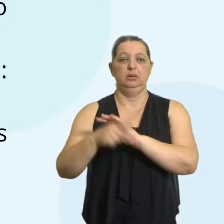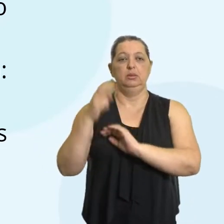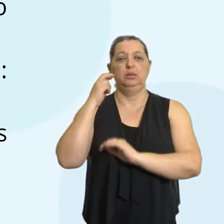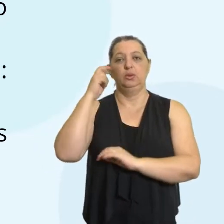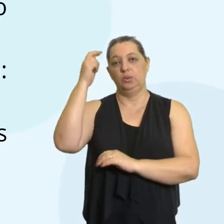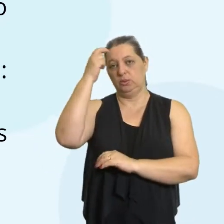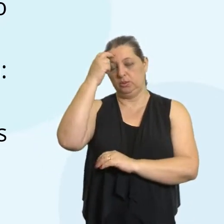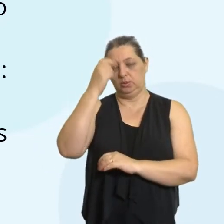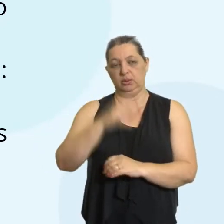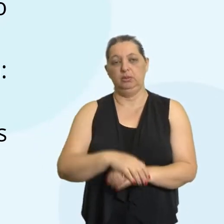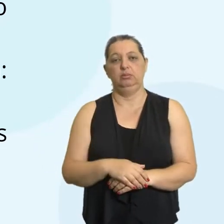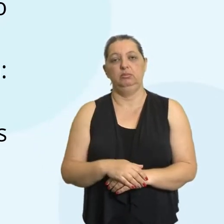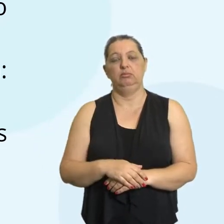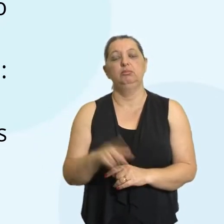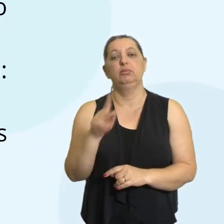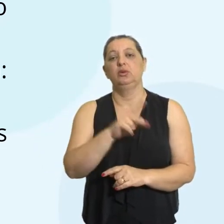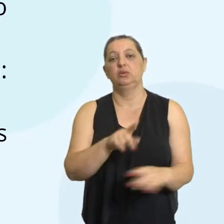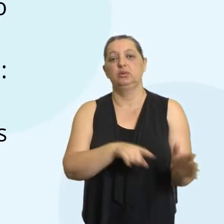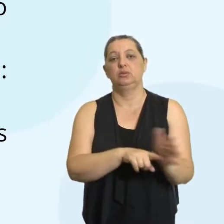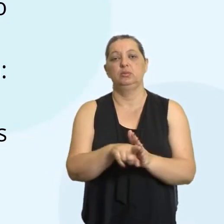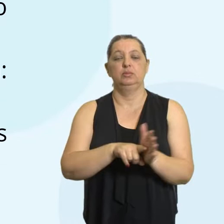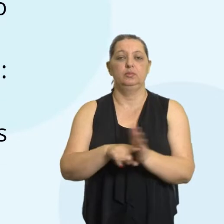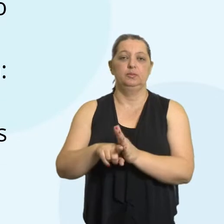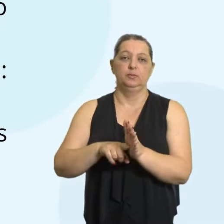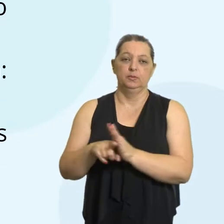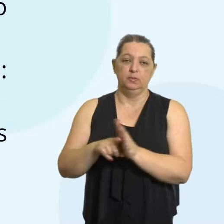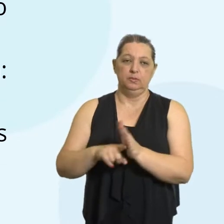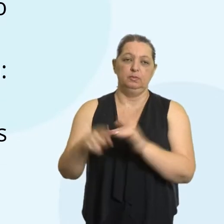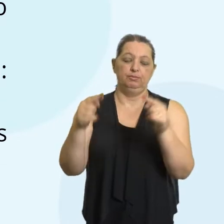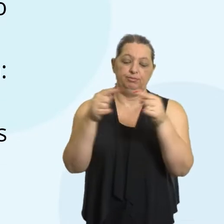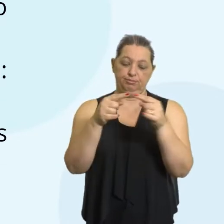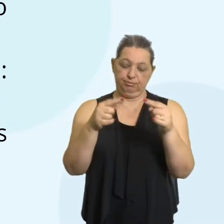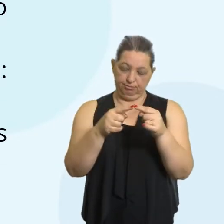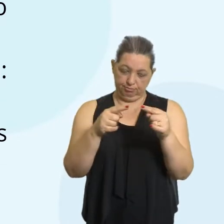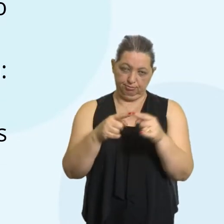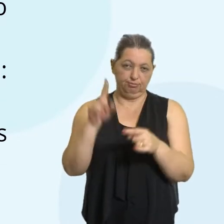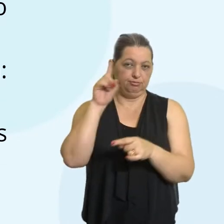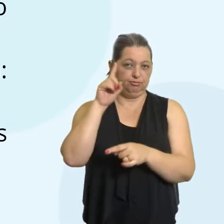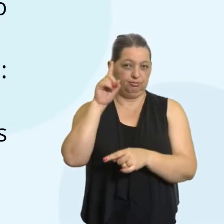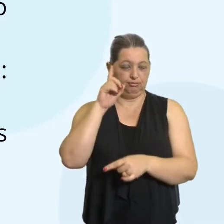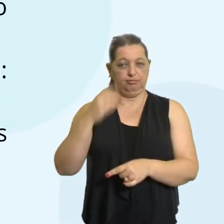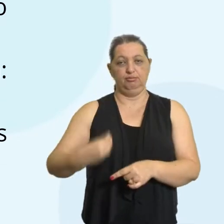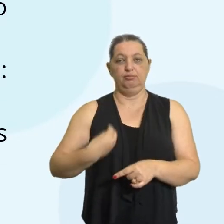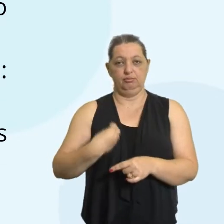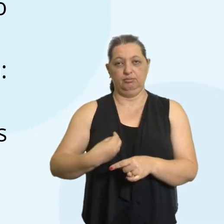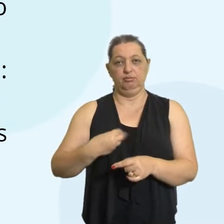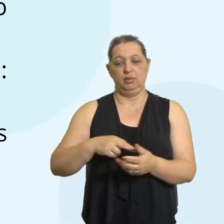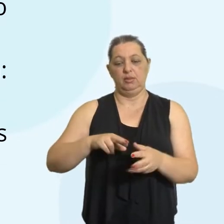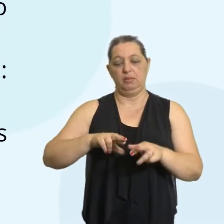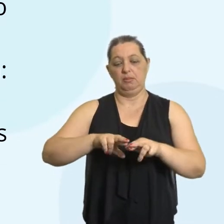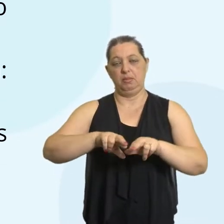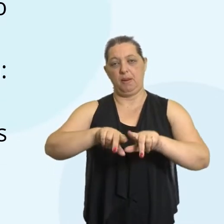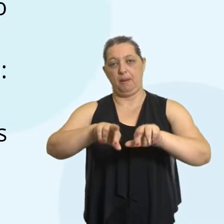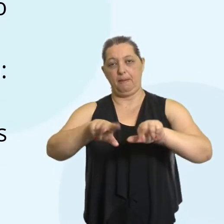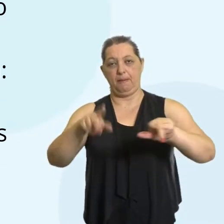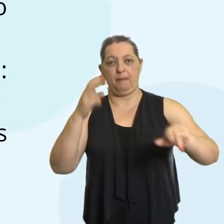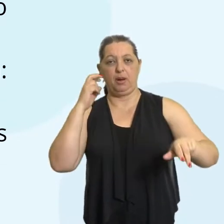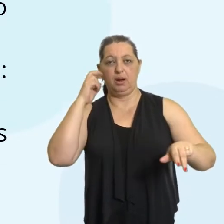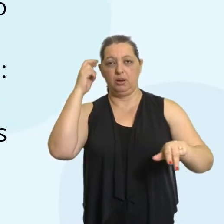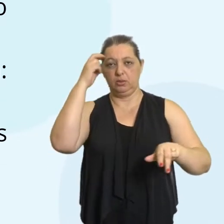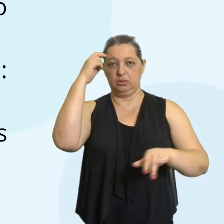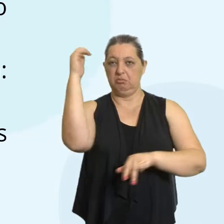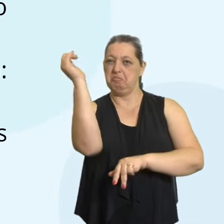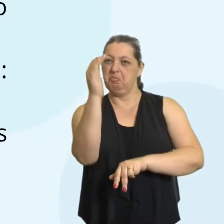O professor vai investigar alguns valores que permeiam a realidade cotidiana de diferentes culturas do Brasil e do mundo